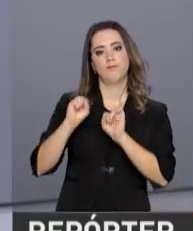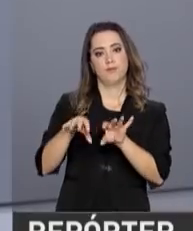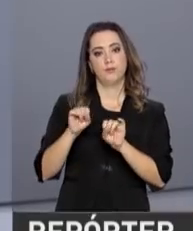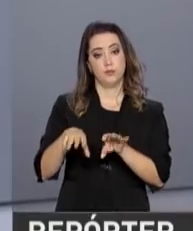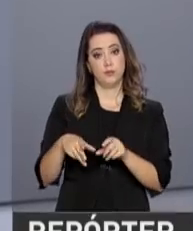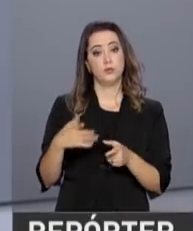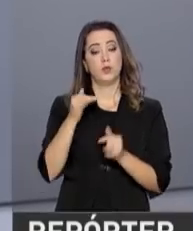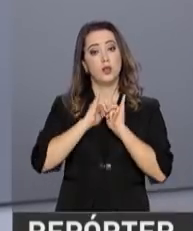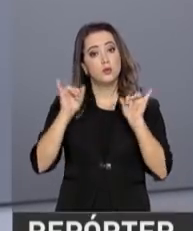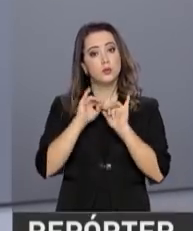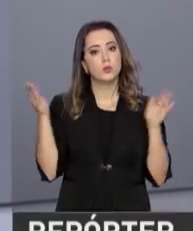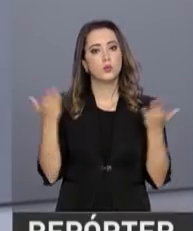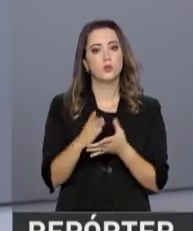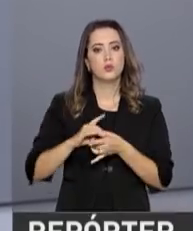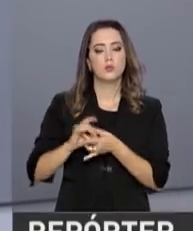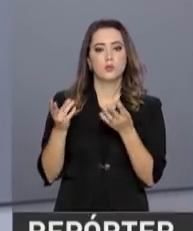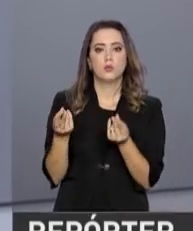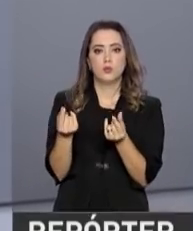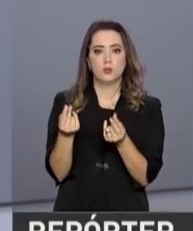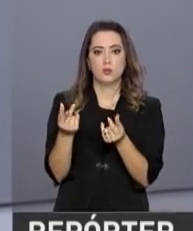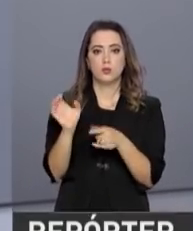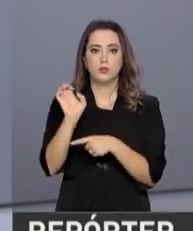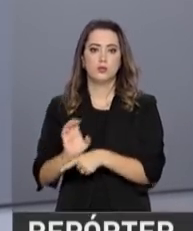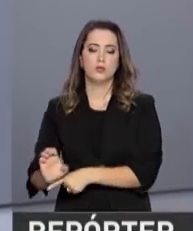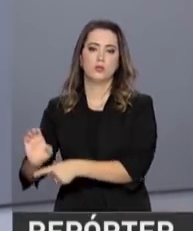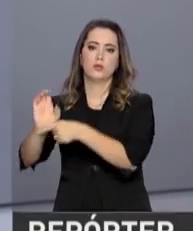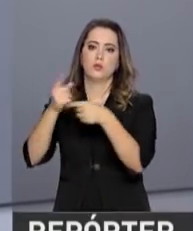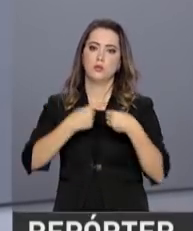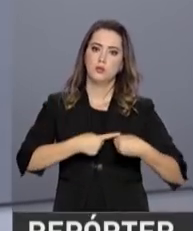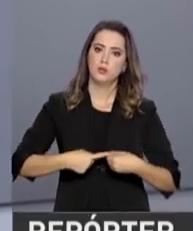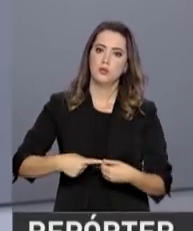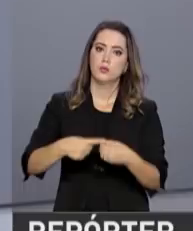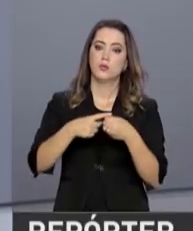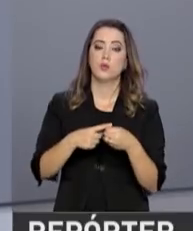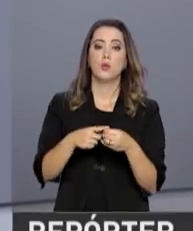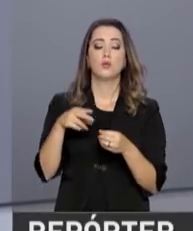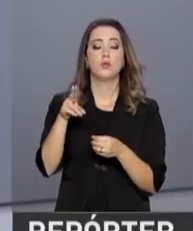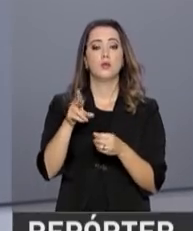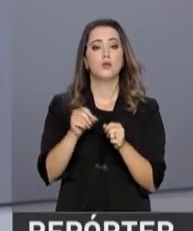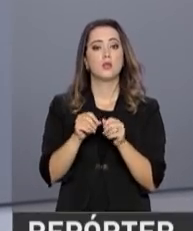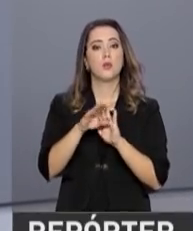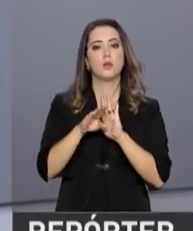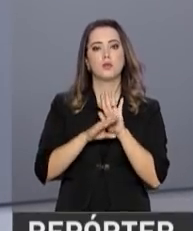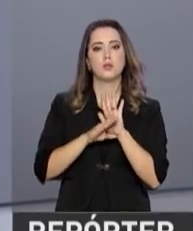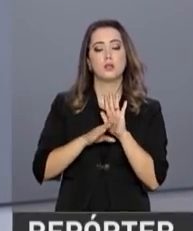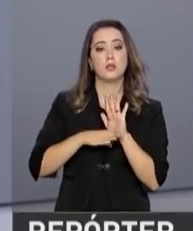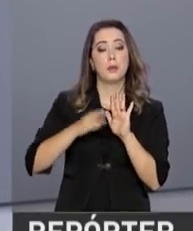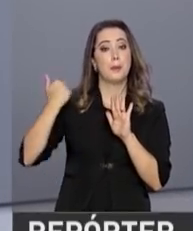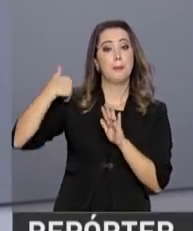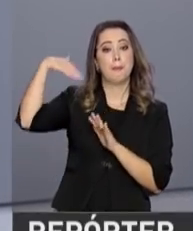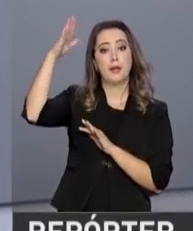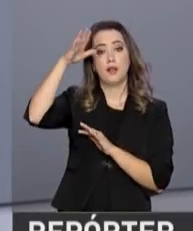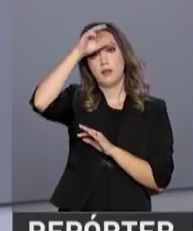Educação, Mendonça Filho, anunciaram hoje a liberação de recursos para estados e municípios aplicarem no programa Mais